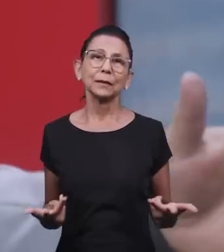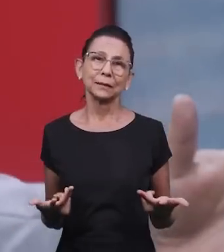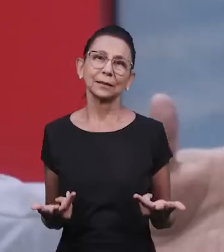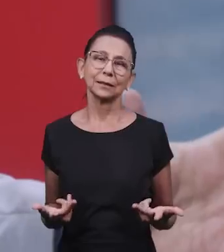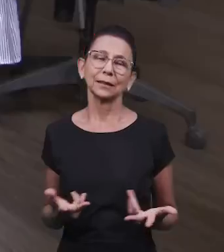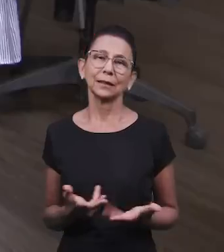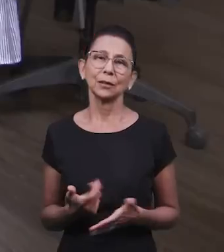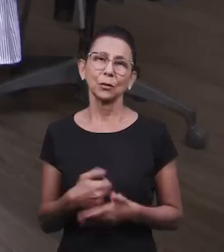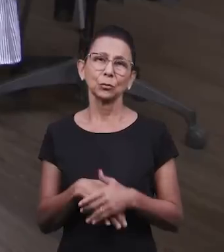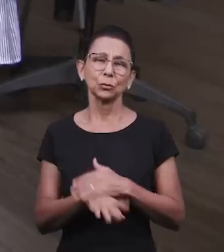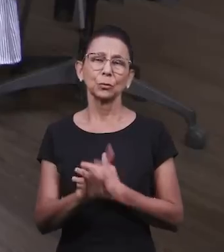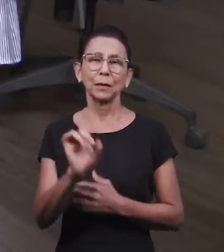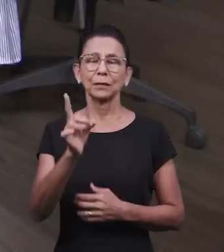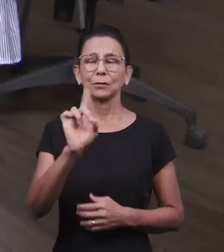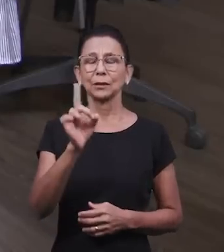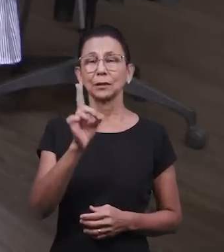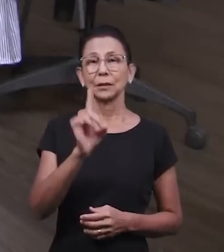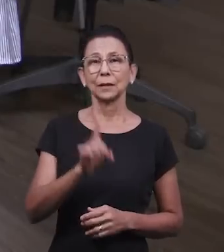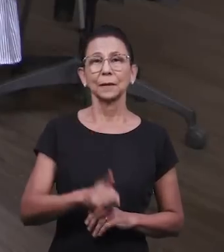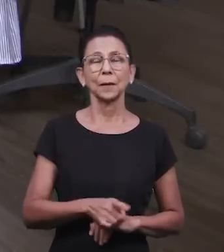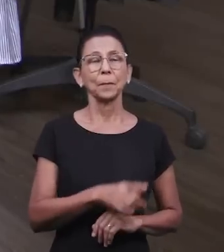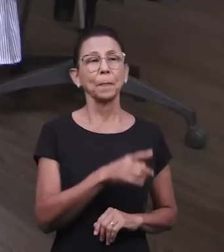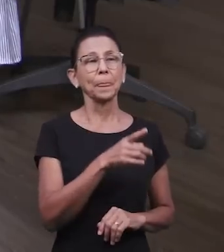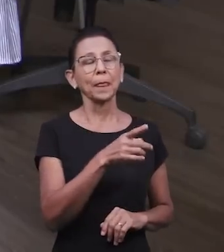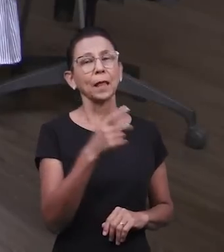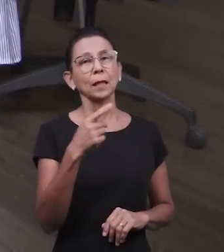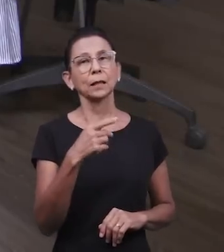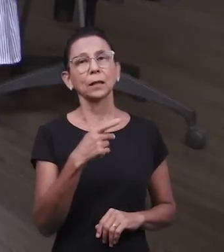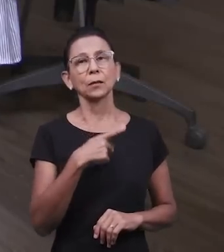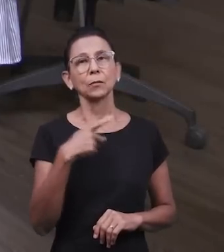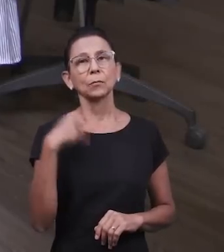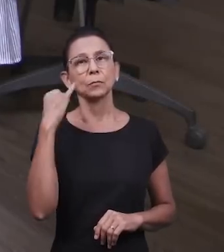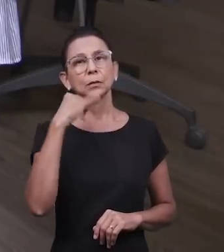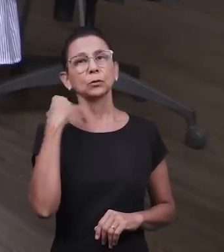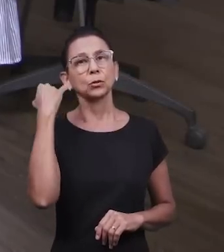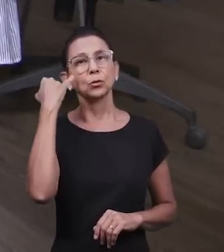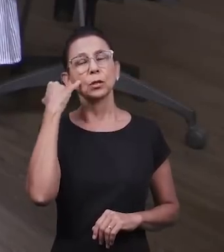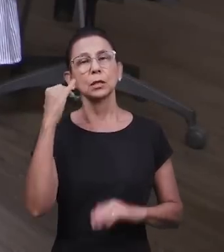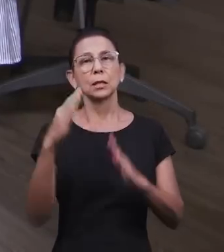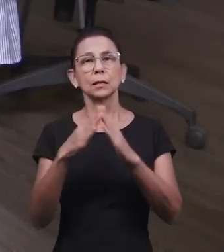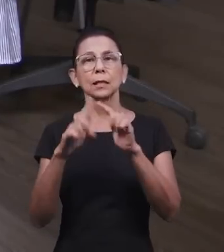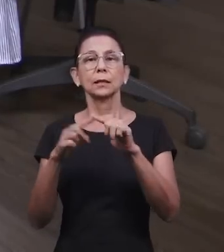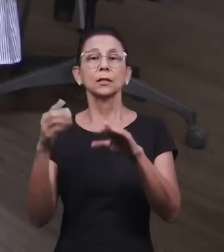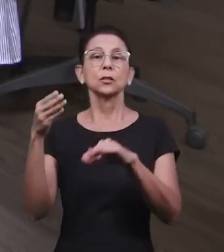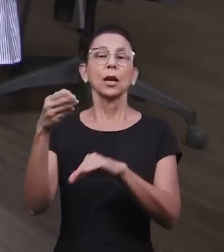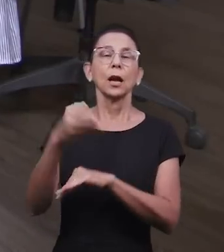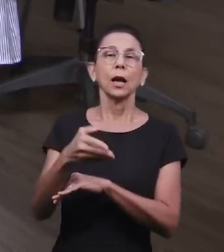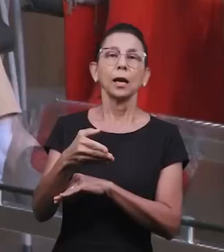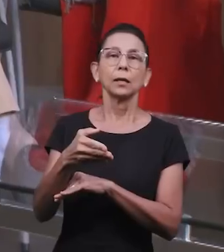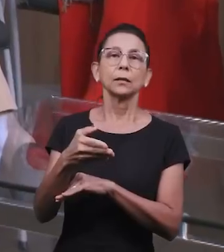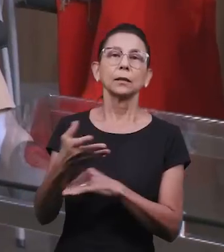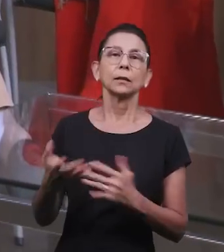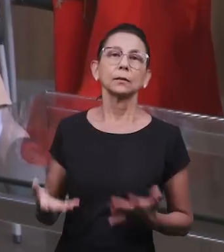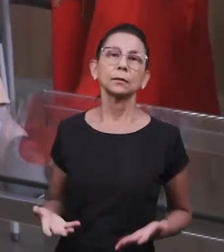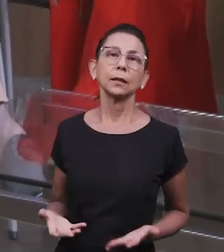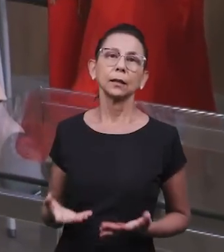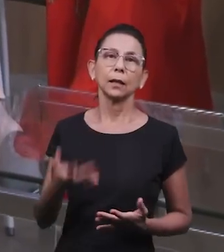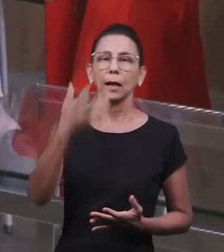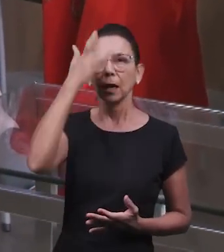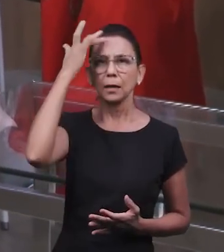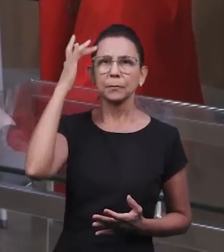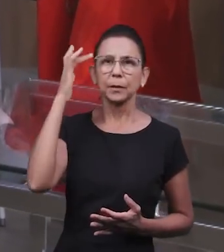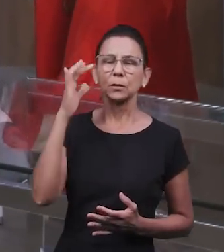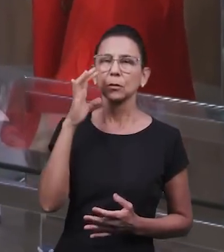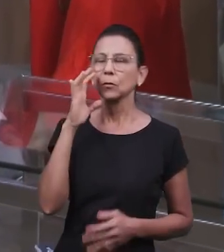Josias ainda quando é reconhecido numa igreja, quando ele vai, o pessoal vê, por exemplo, pelo satélite. Então a gente tem uma